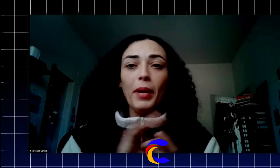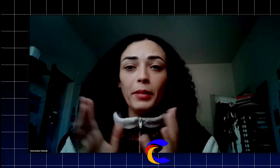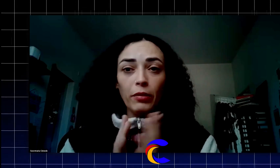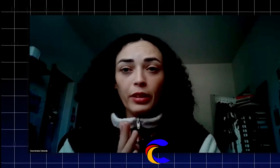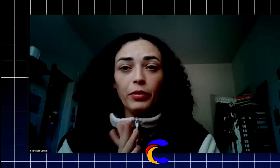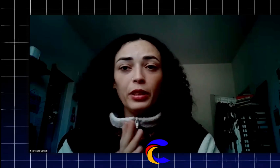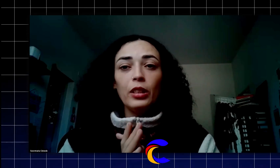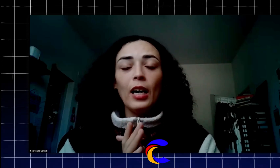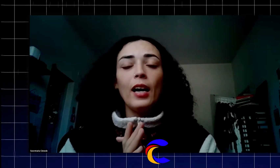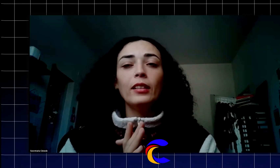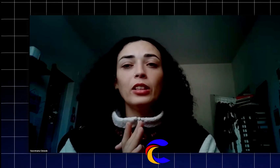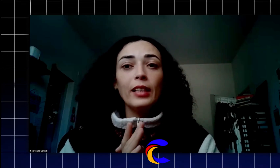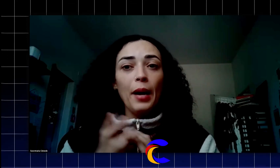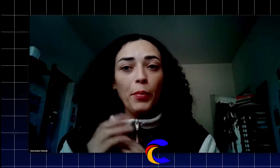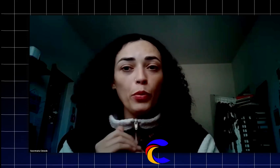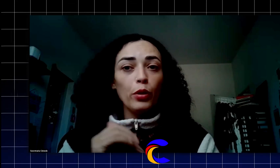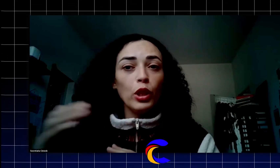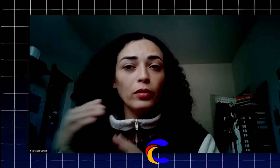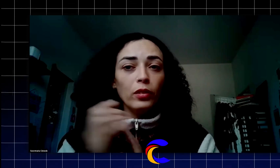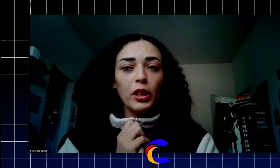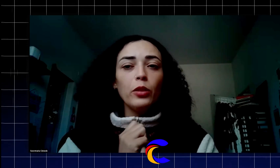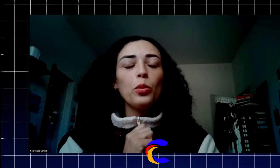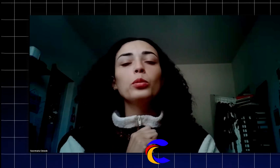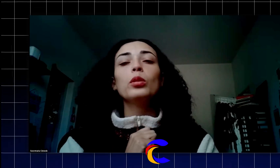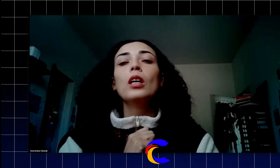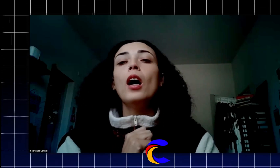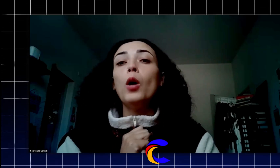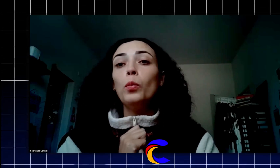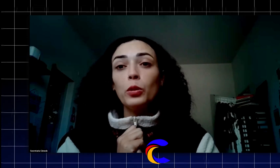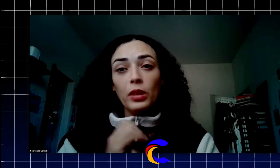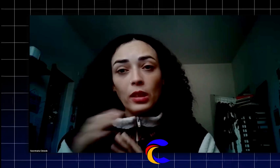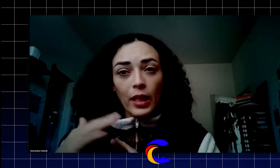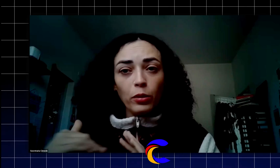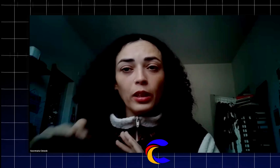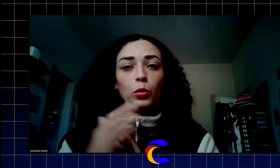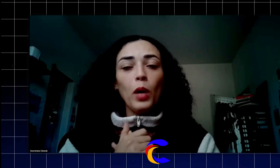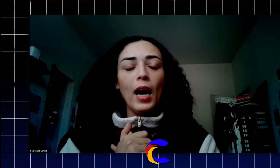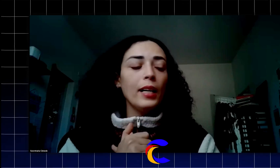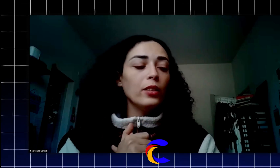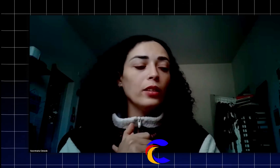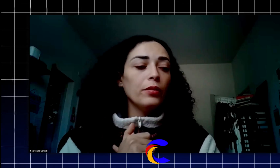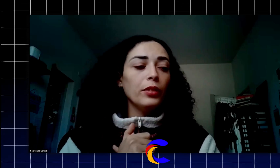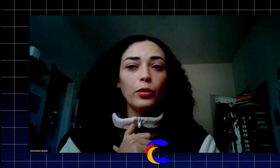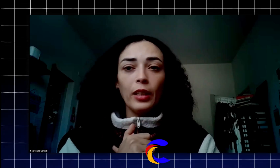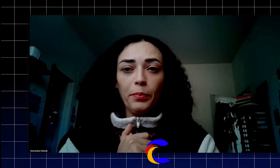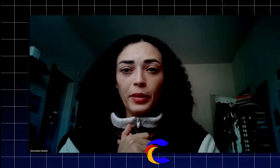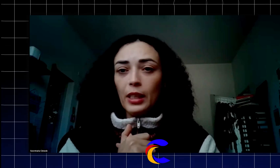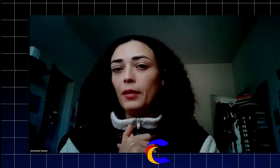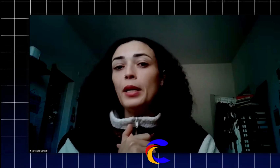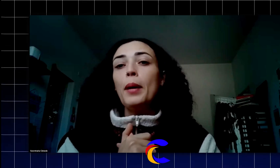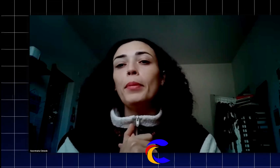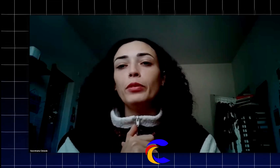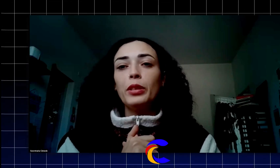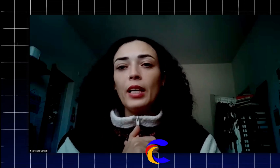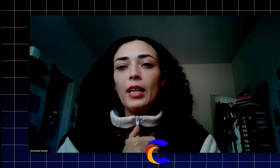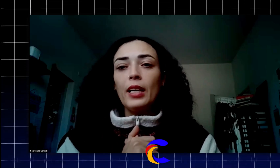do alfabeto, mas eu vi que você já sabe, é bom que eu já direciono algumas coisas dentro da sua área de